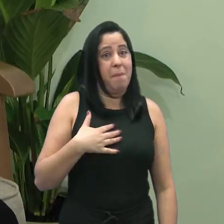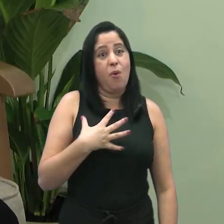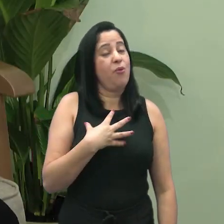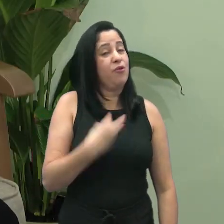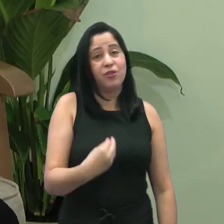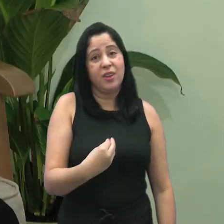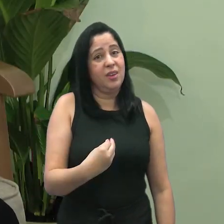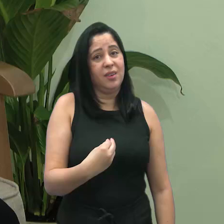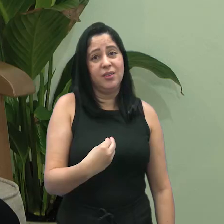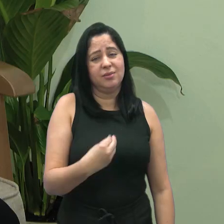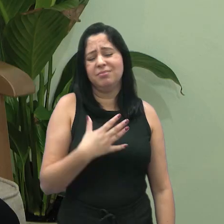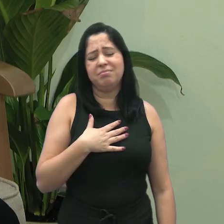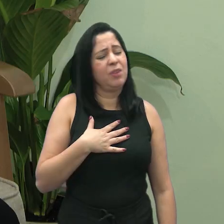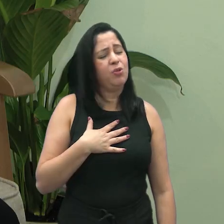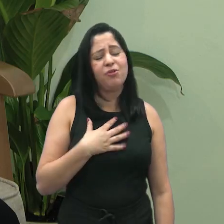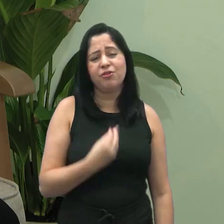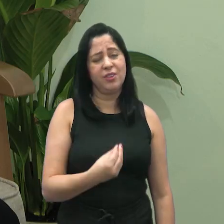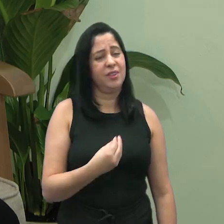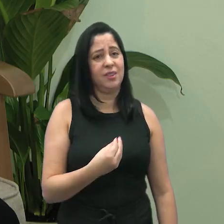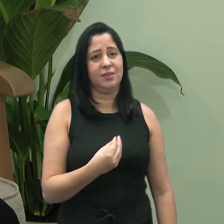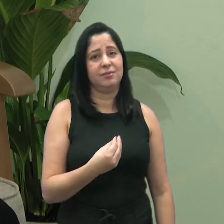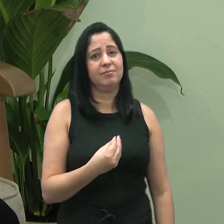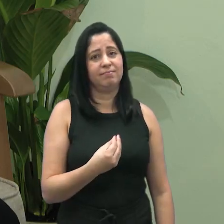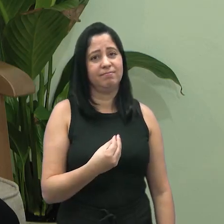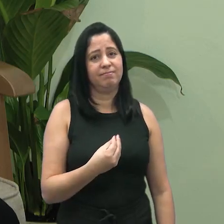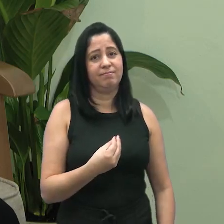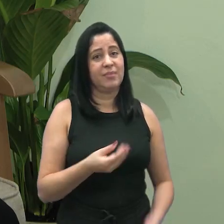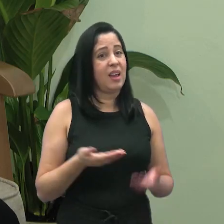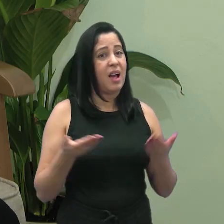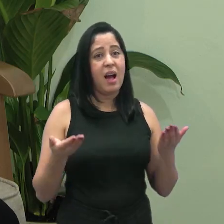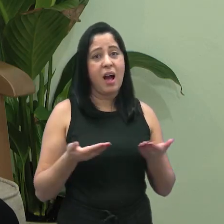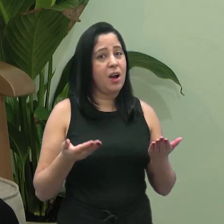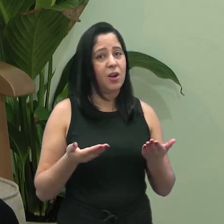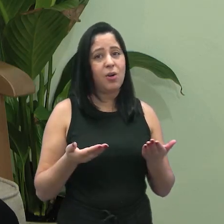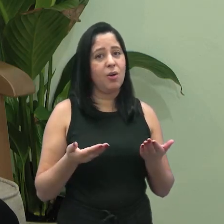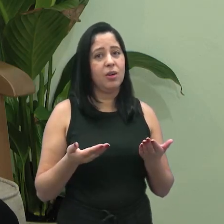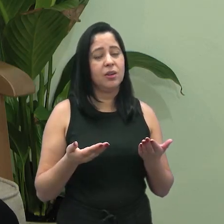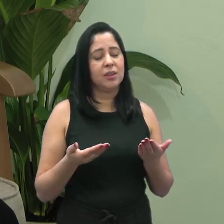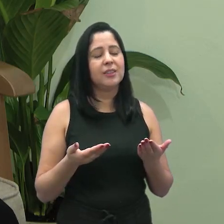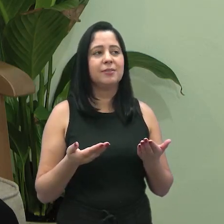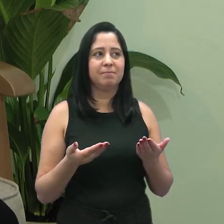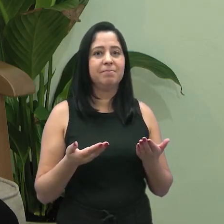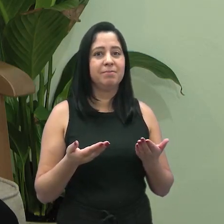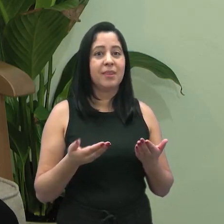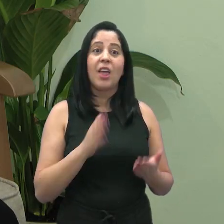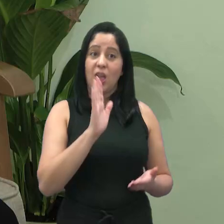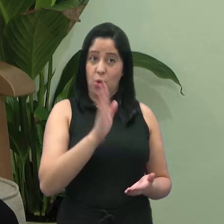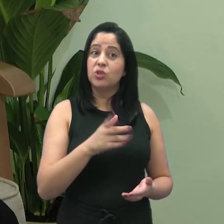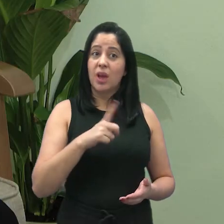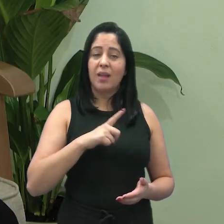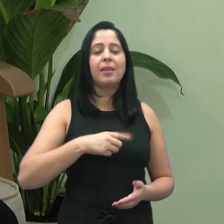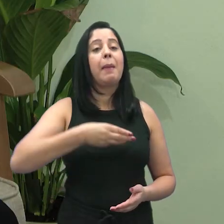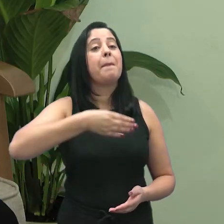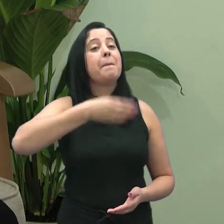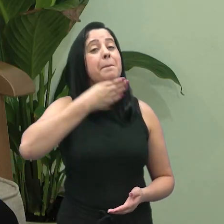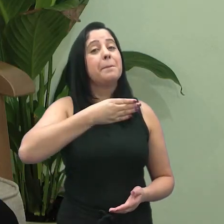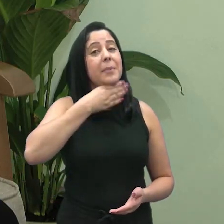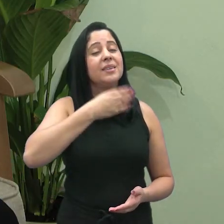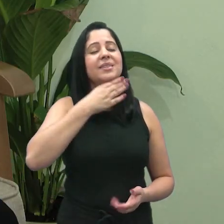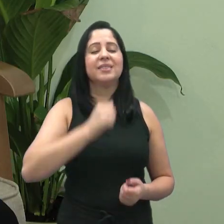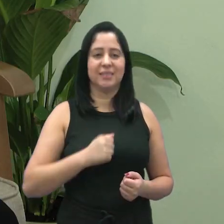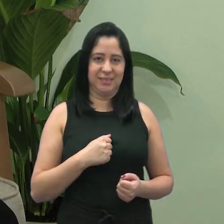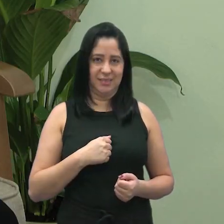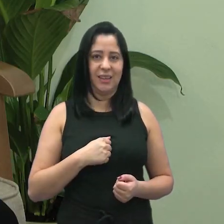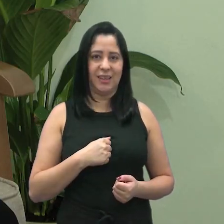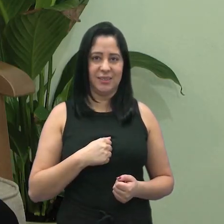filho. Era meu filho. E agora eu tô ganhando bisneto.